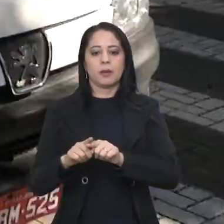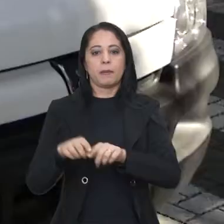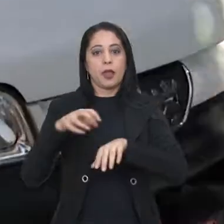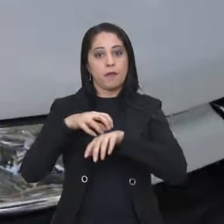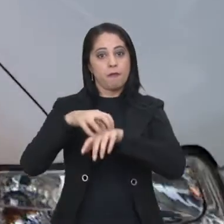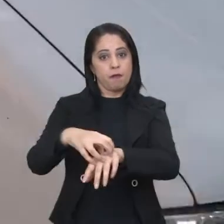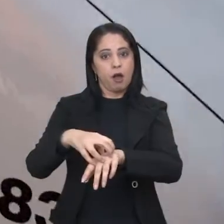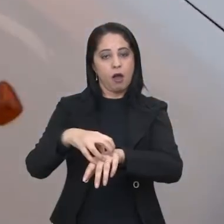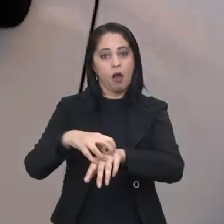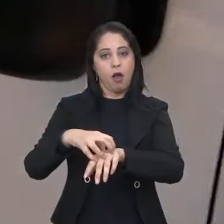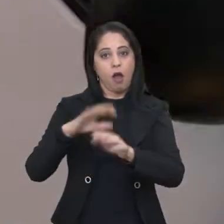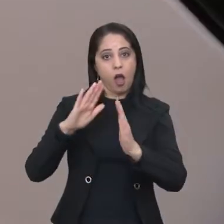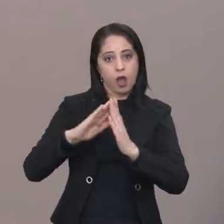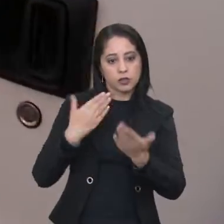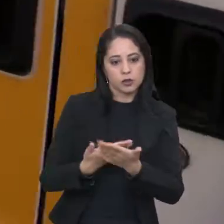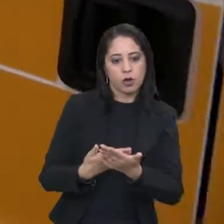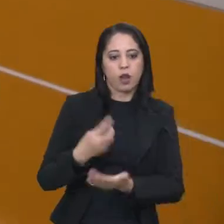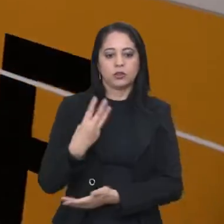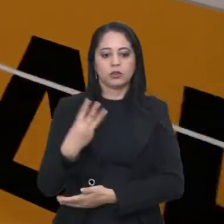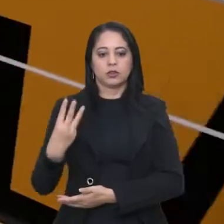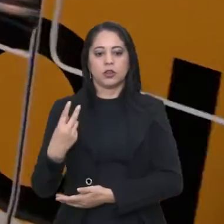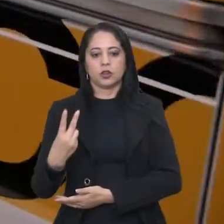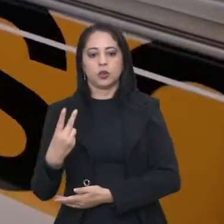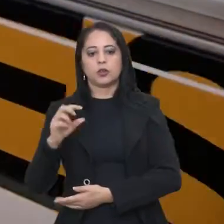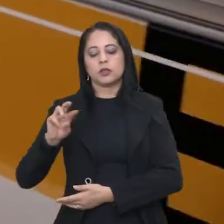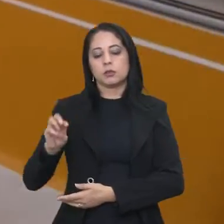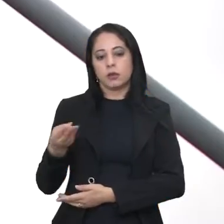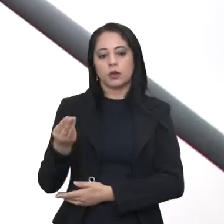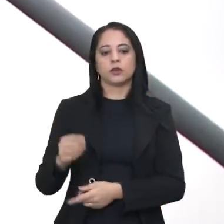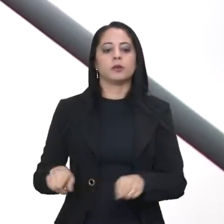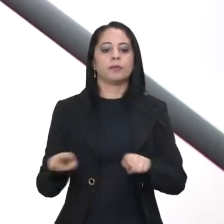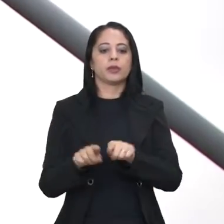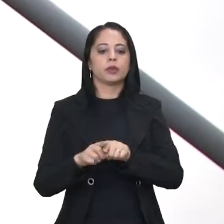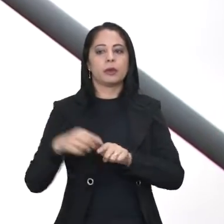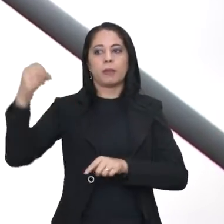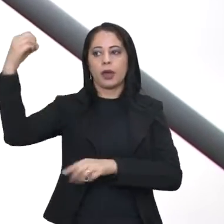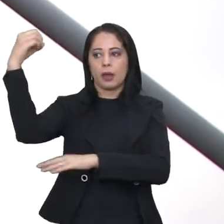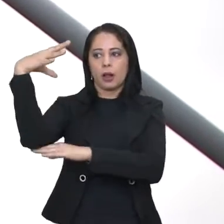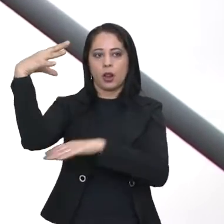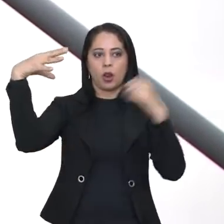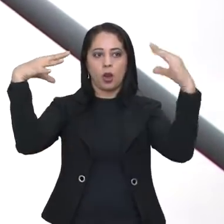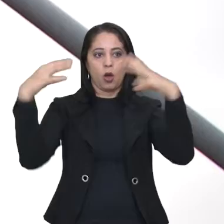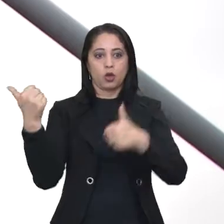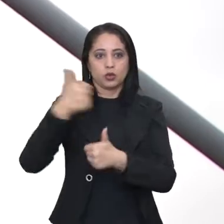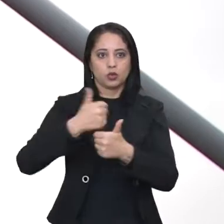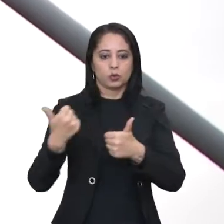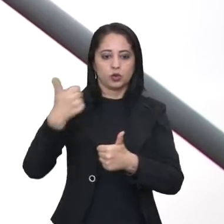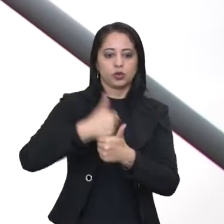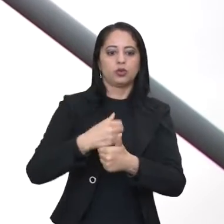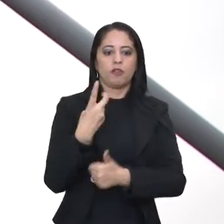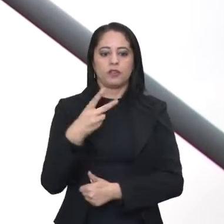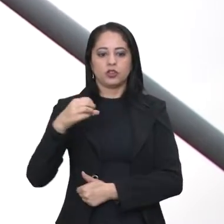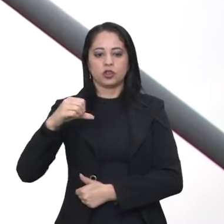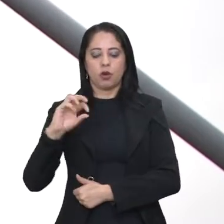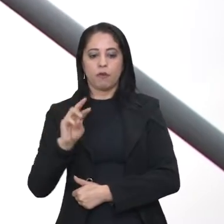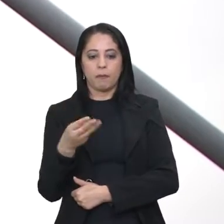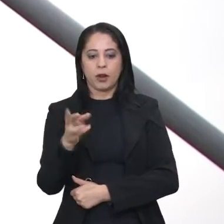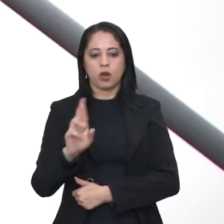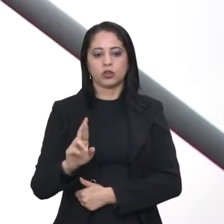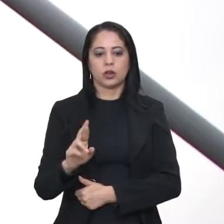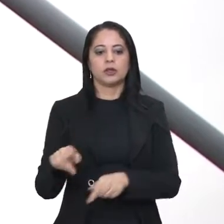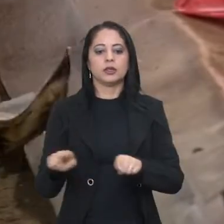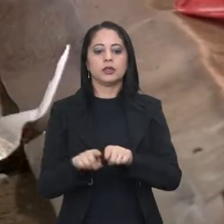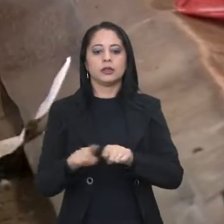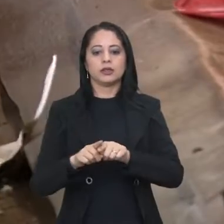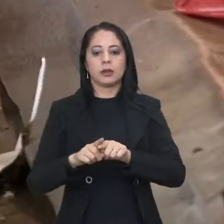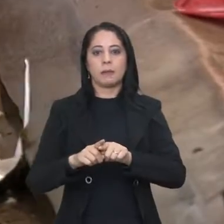milhões, transporte escolar, 32 milhões, manutenção e iluminação pública, 29